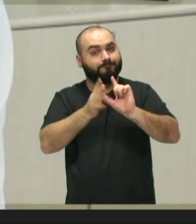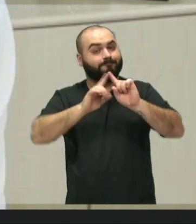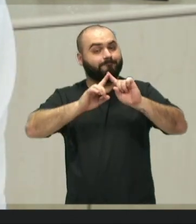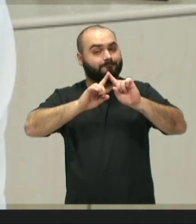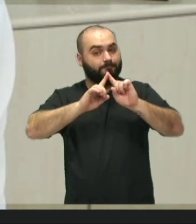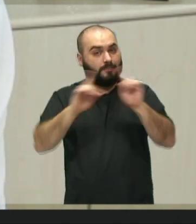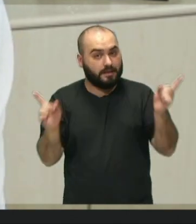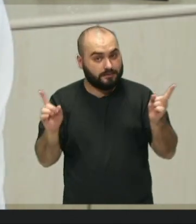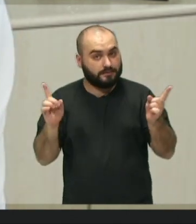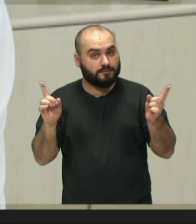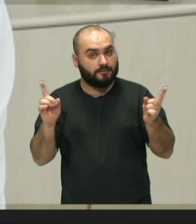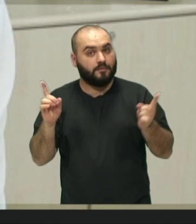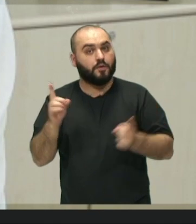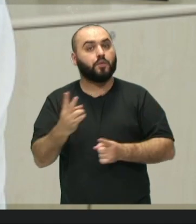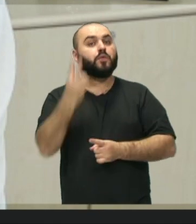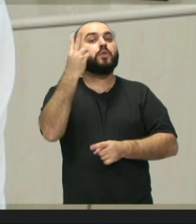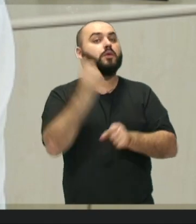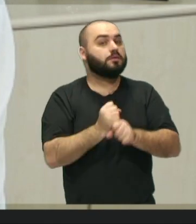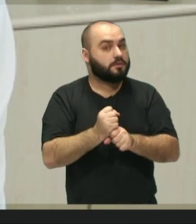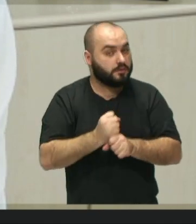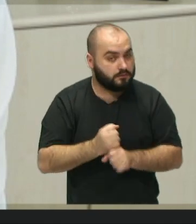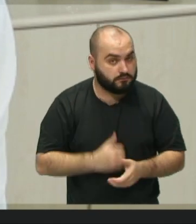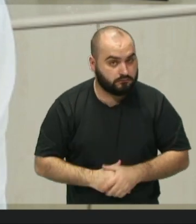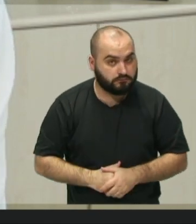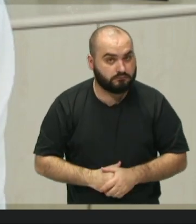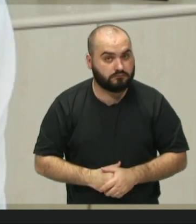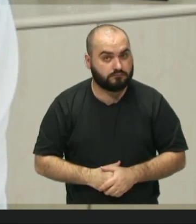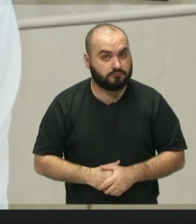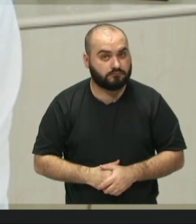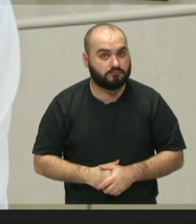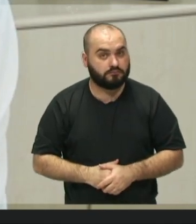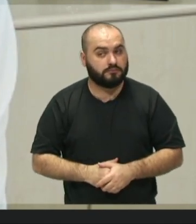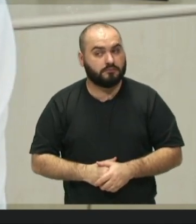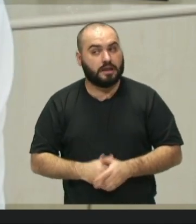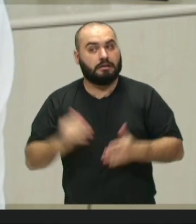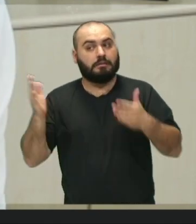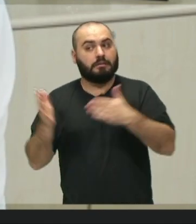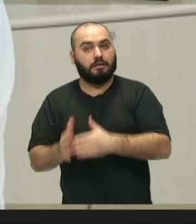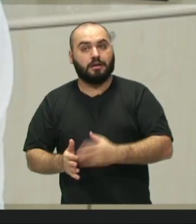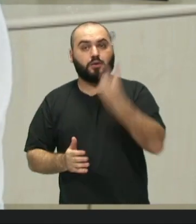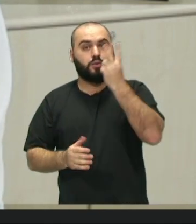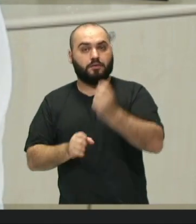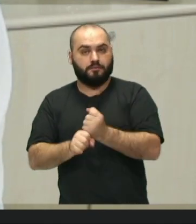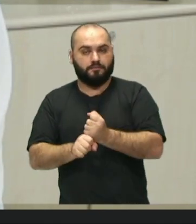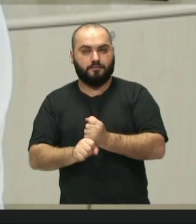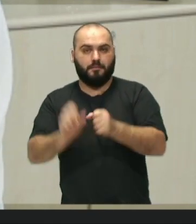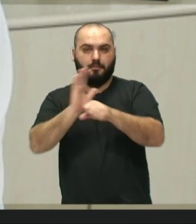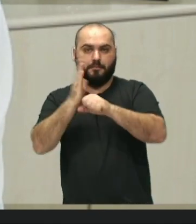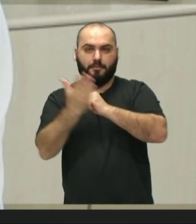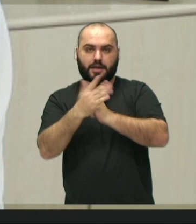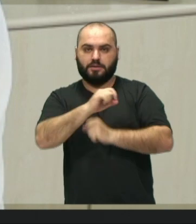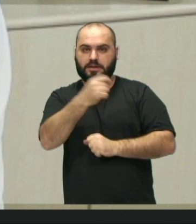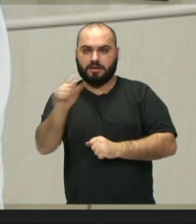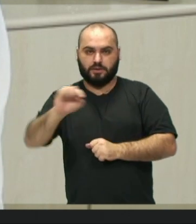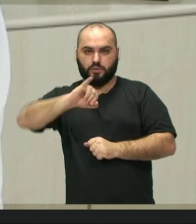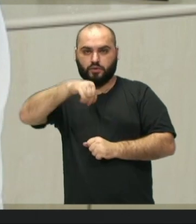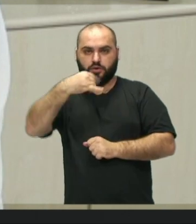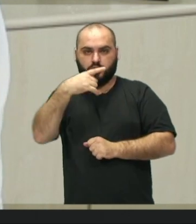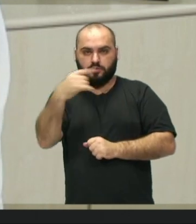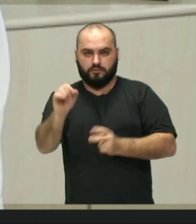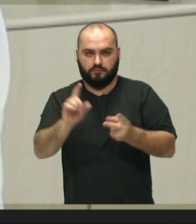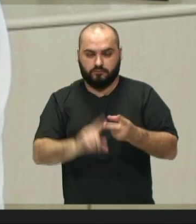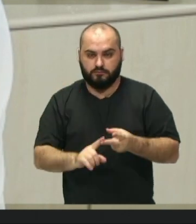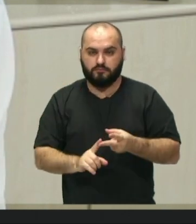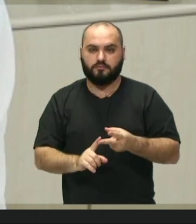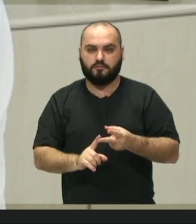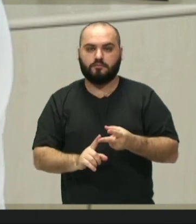pretende, no máximo, 2 anos, ter, então, essas obras concluídas e ter, então, por exemplo, bairro de São João com saneamento e, com isso,